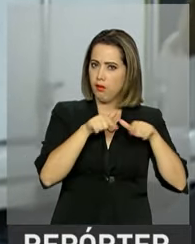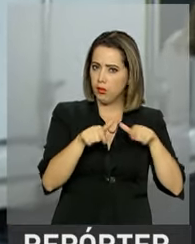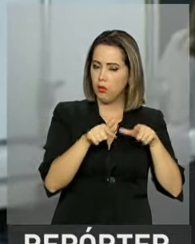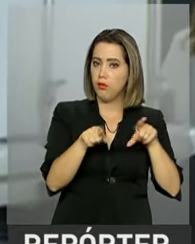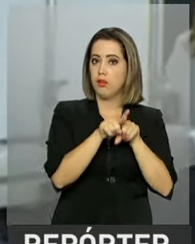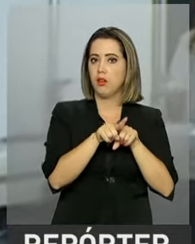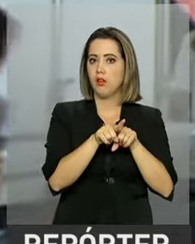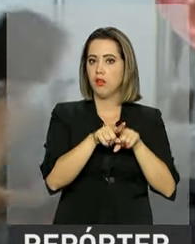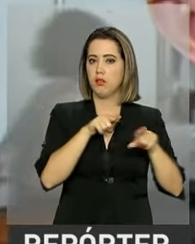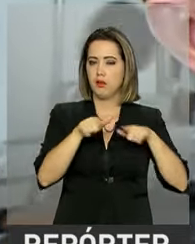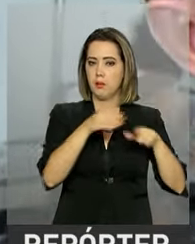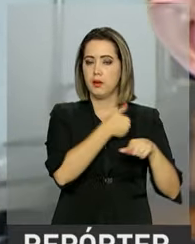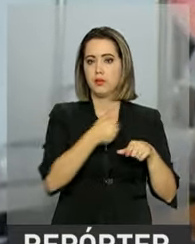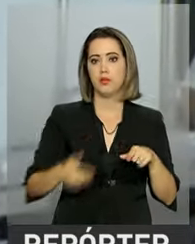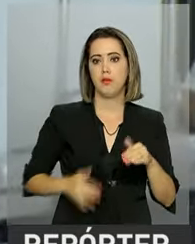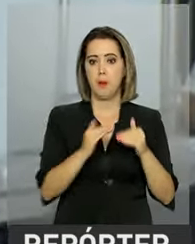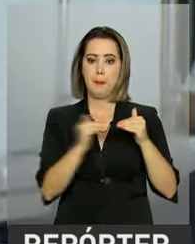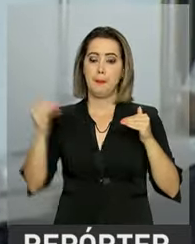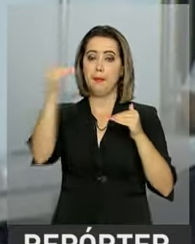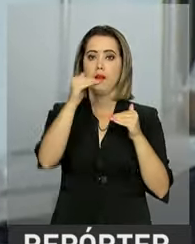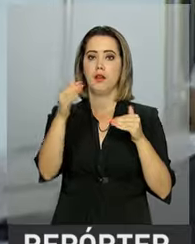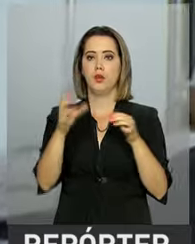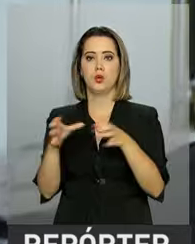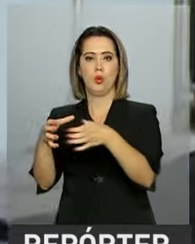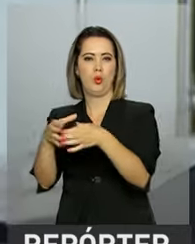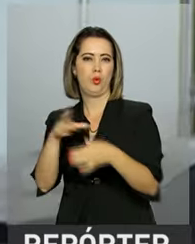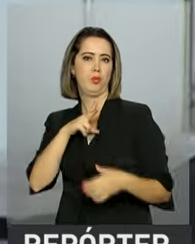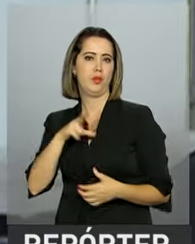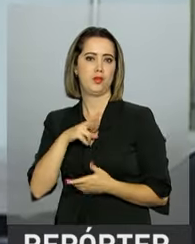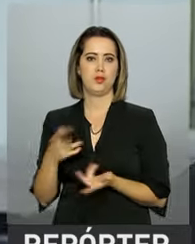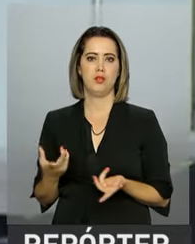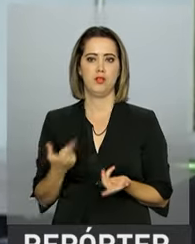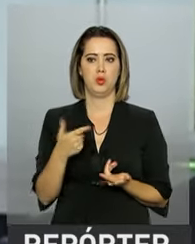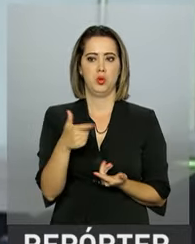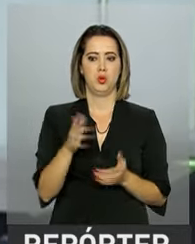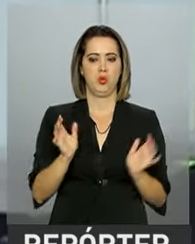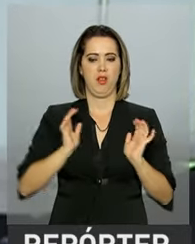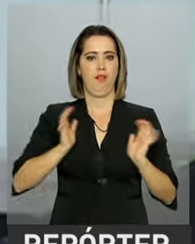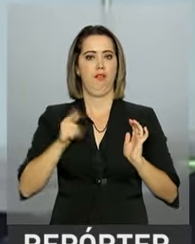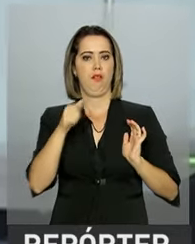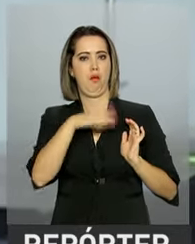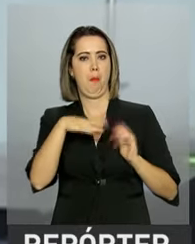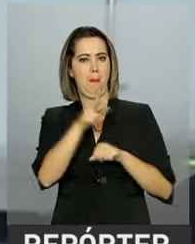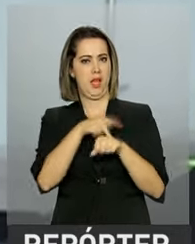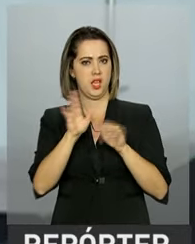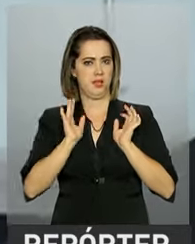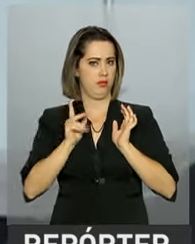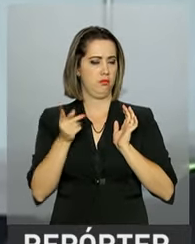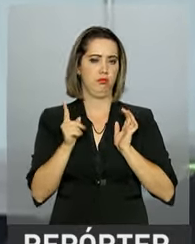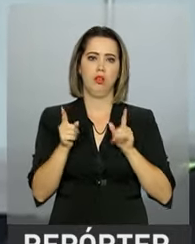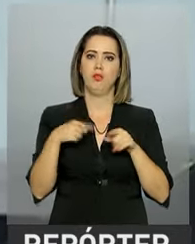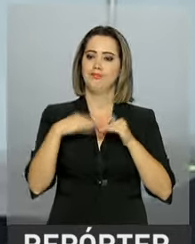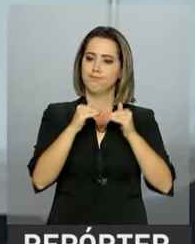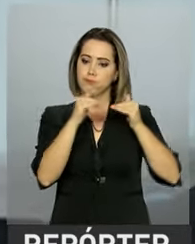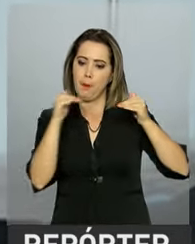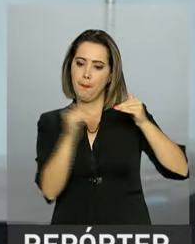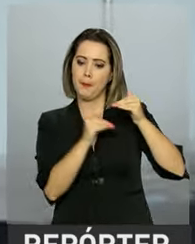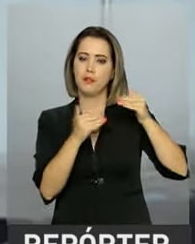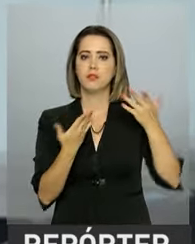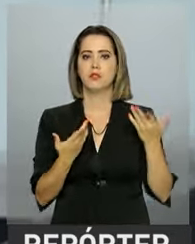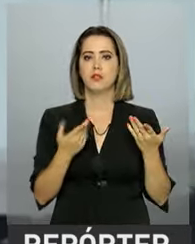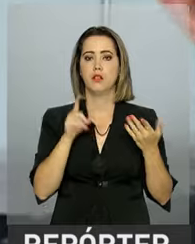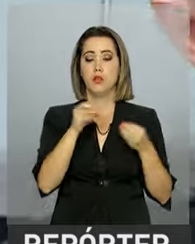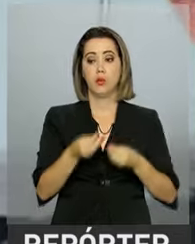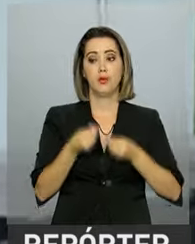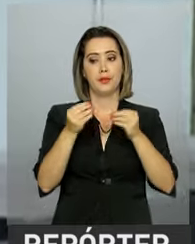maiores do que da iniciativa privada né não é um país de recursos abundantes nós somos um país de uma renda da é média baixa ainda o que